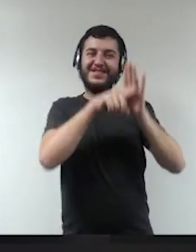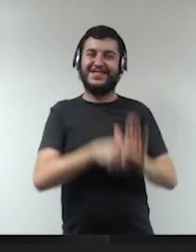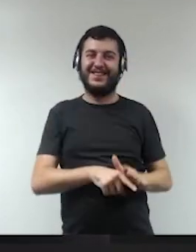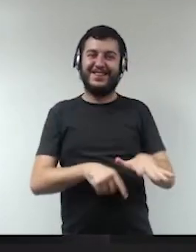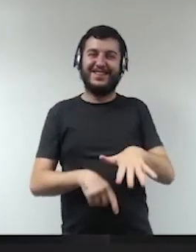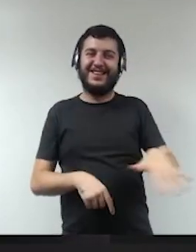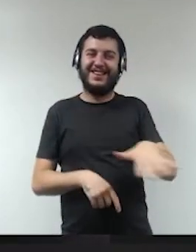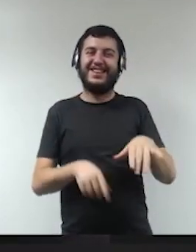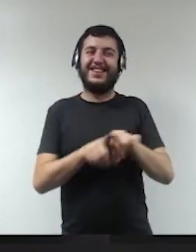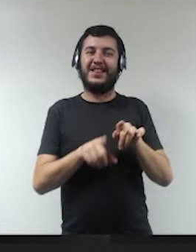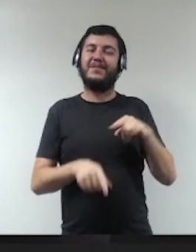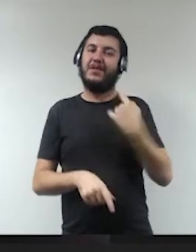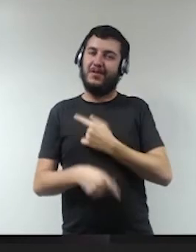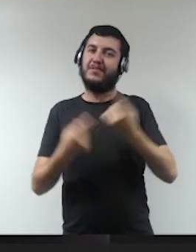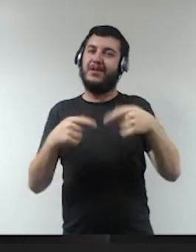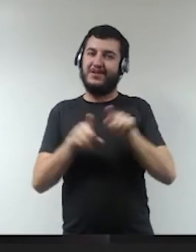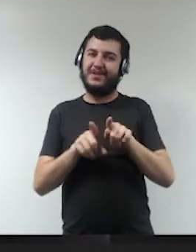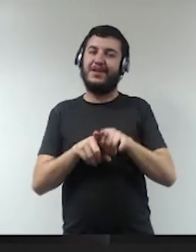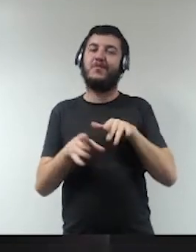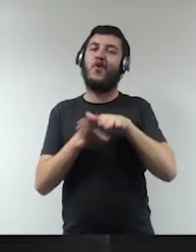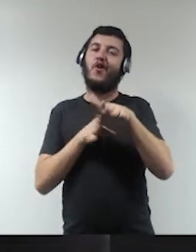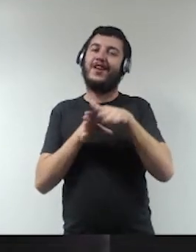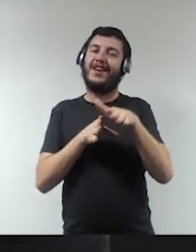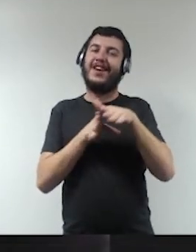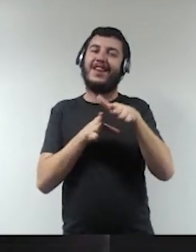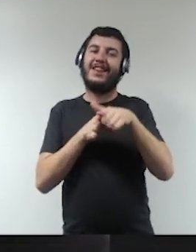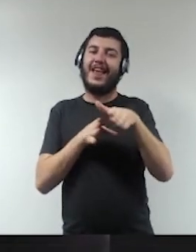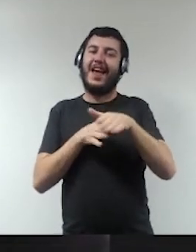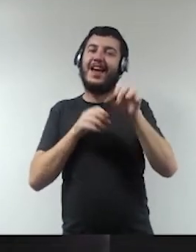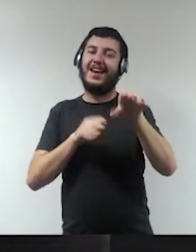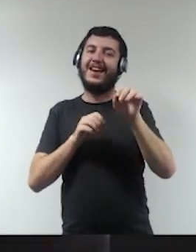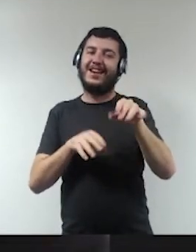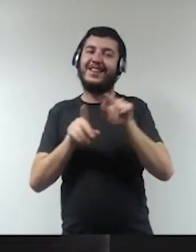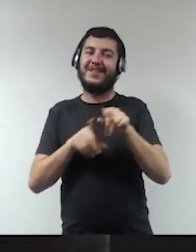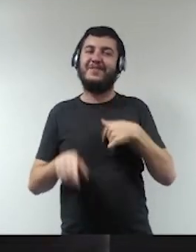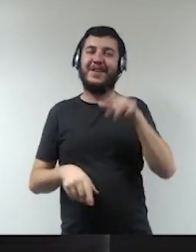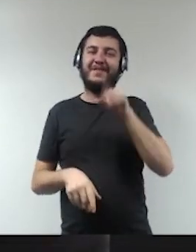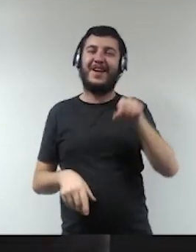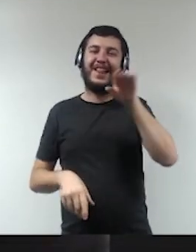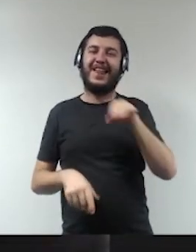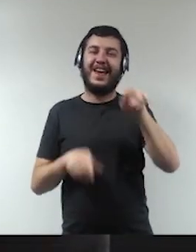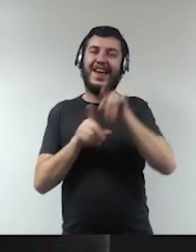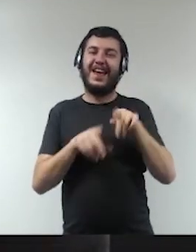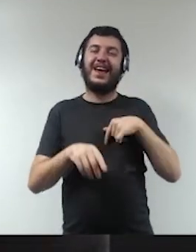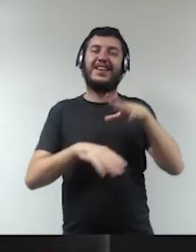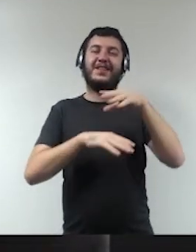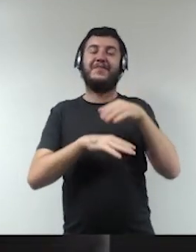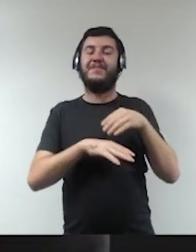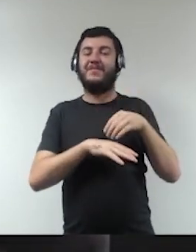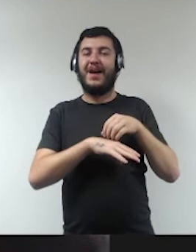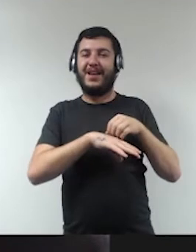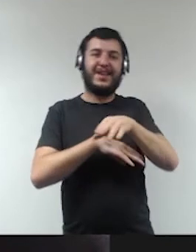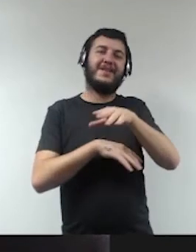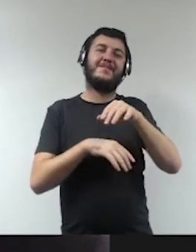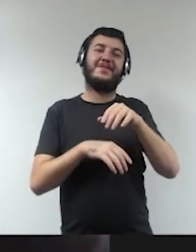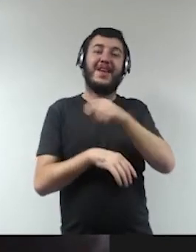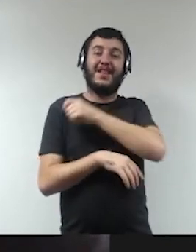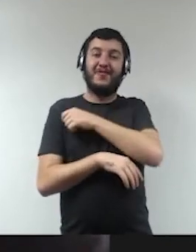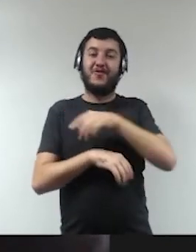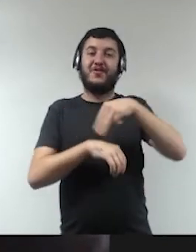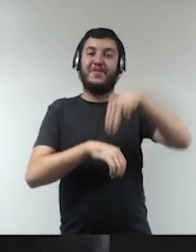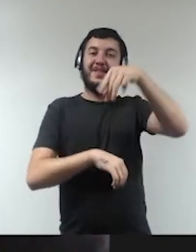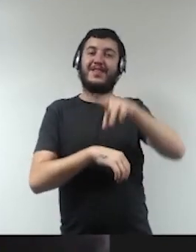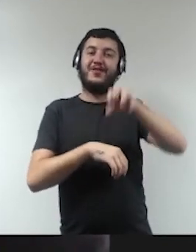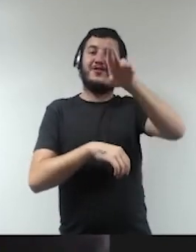a gente também tem de falar um pouco, né, orientar os alunos de mestrado e de doutorado, mas ouvindo eu aprendo